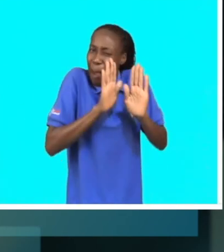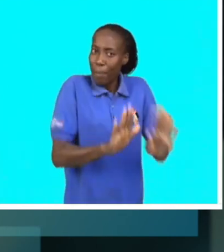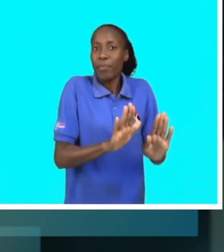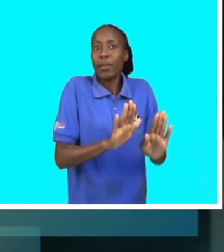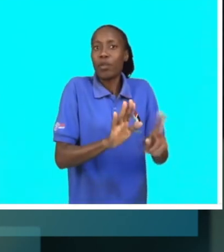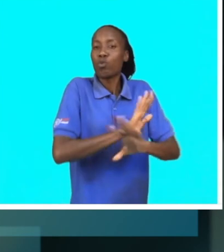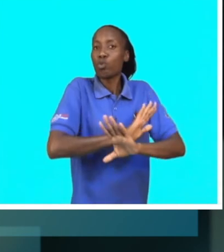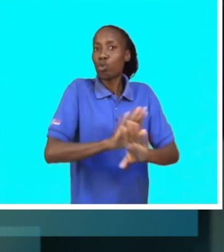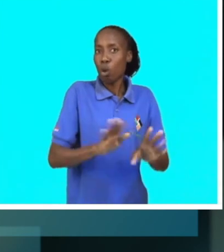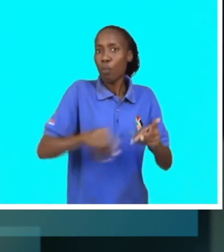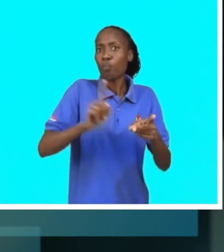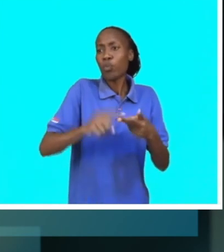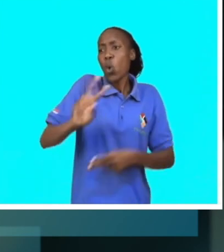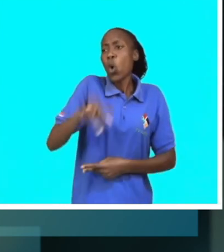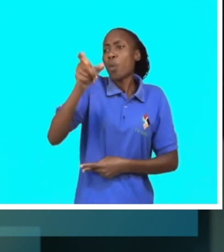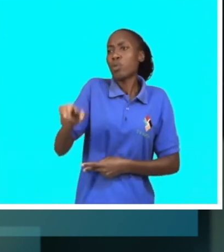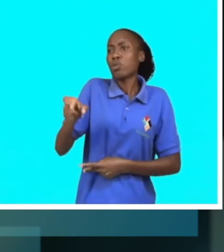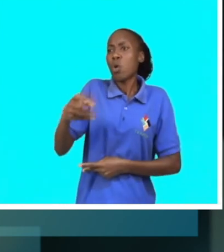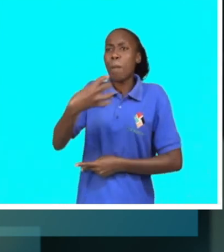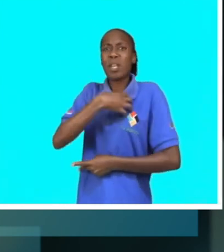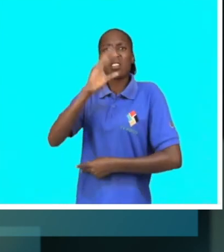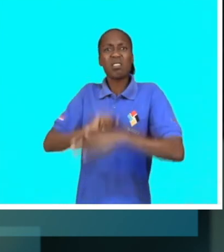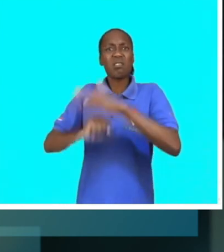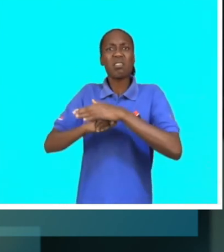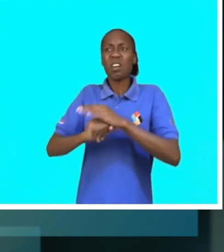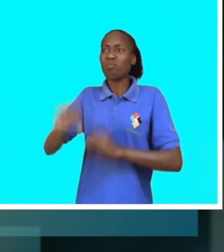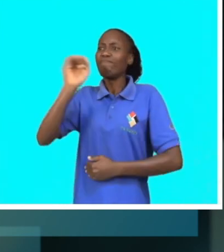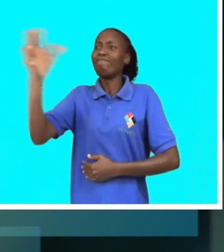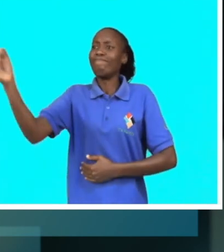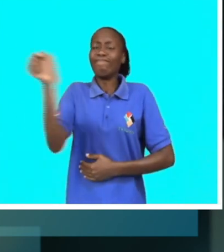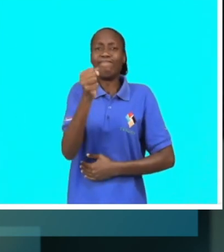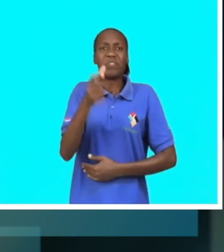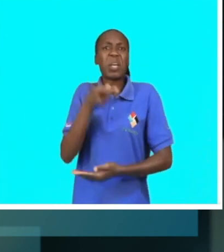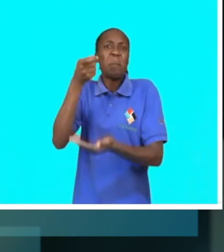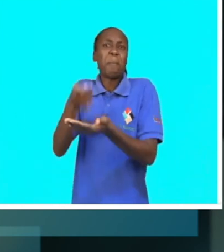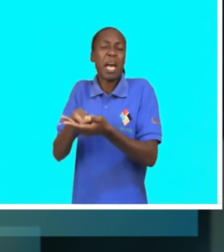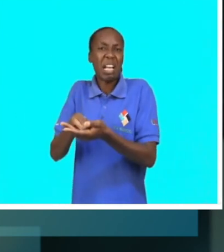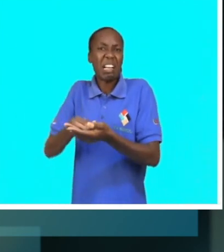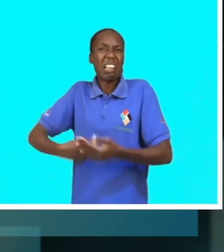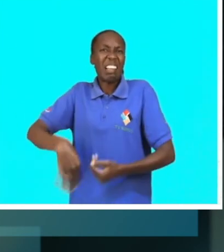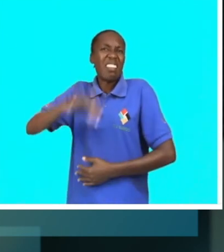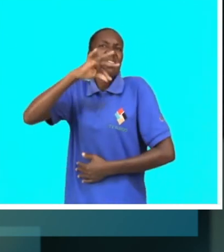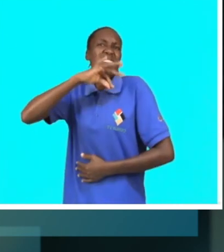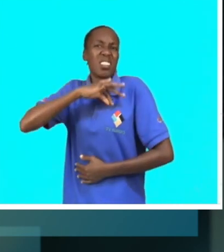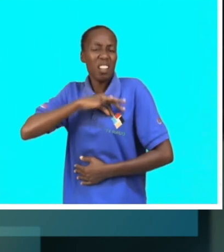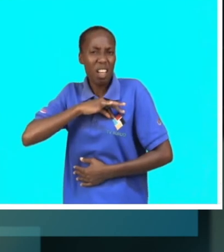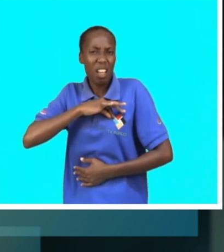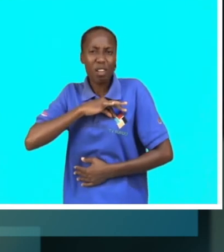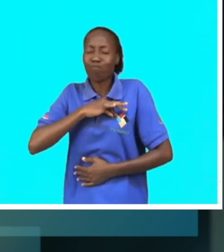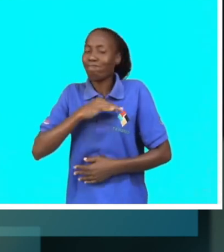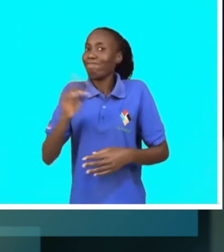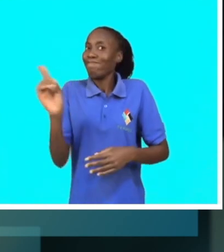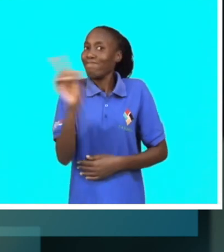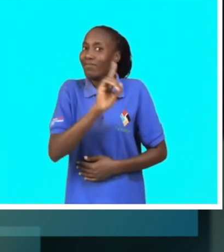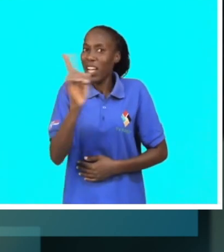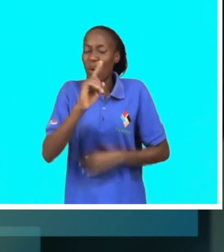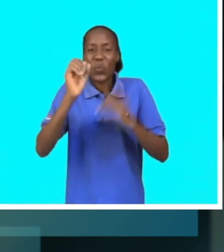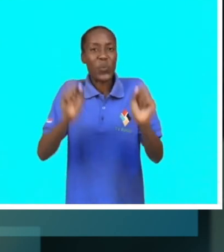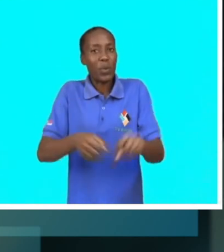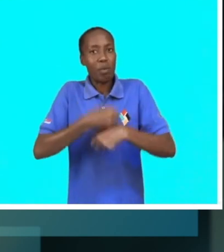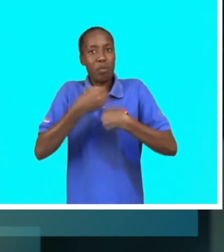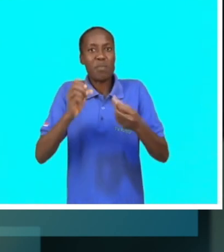Não como alguém que é chamado e é pago pelo Ministério da Ação Social para ir